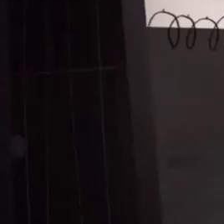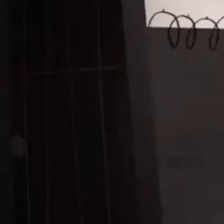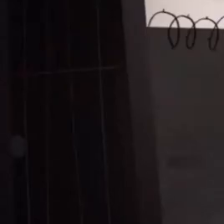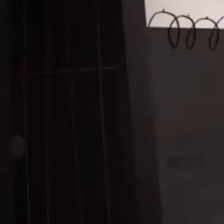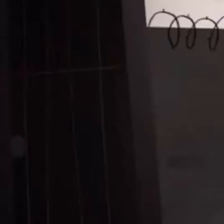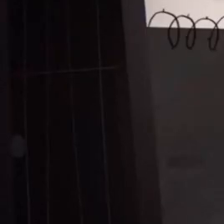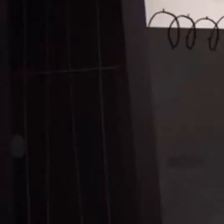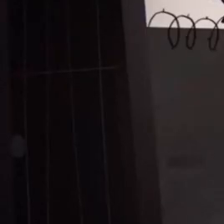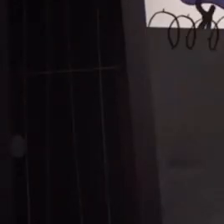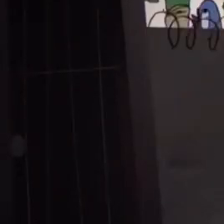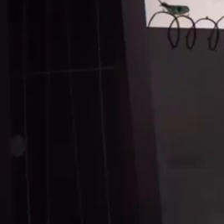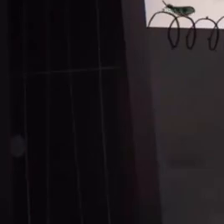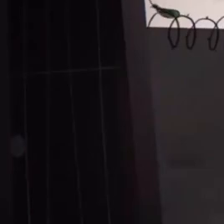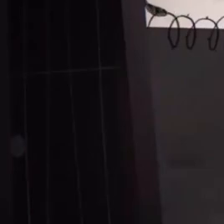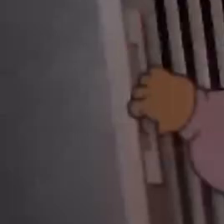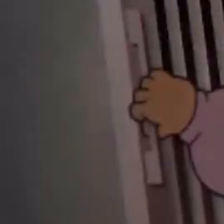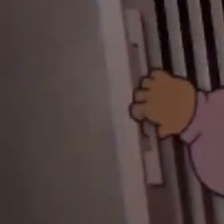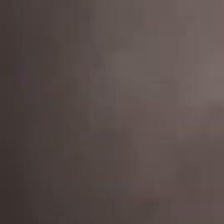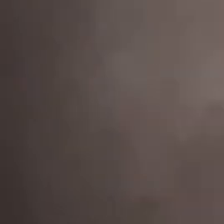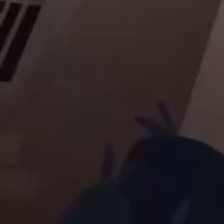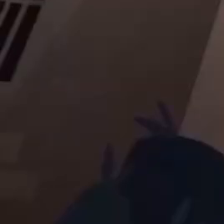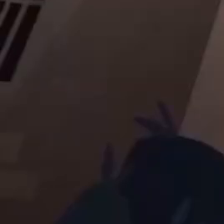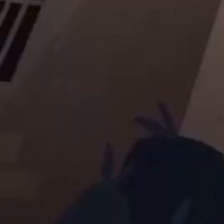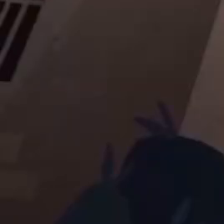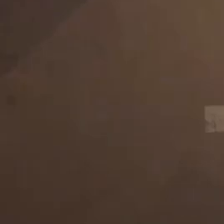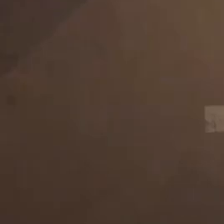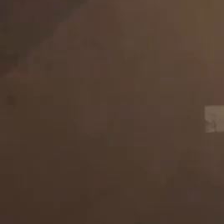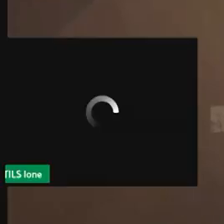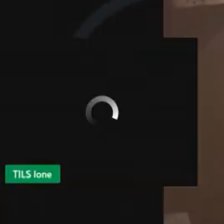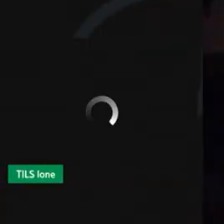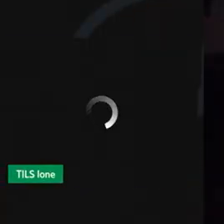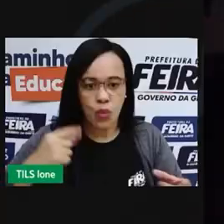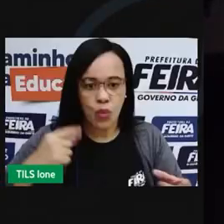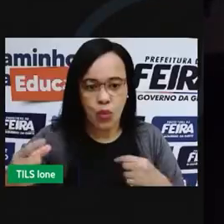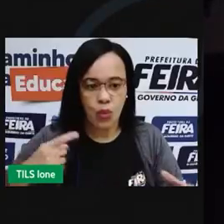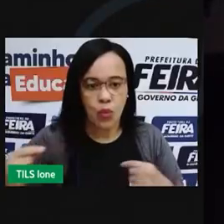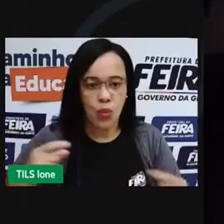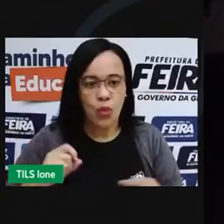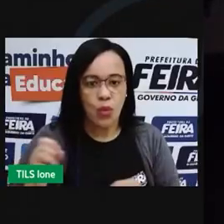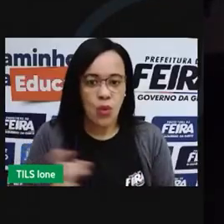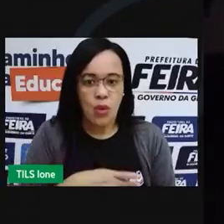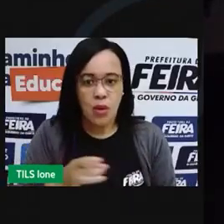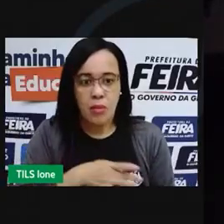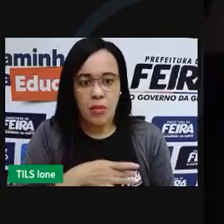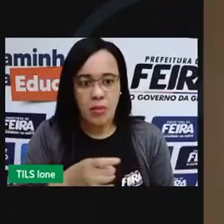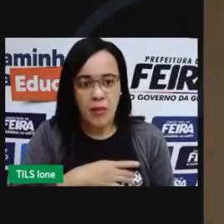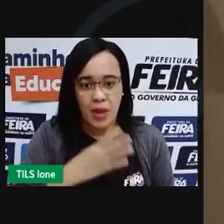Sobreviver. Não vem com